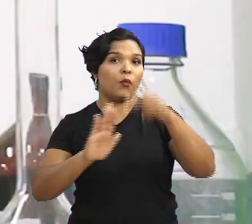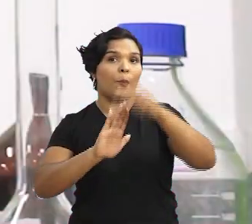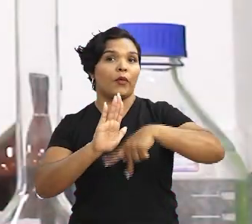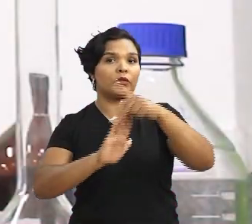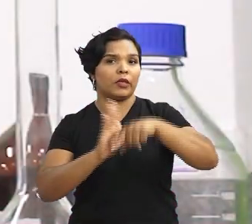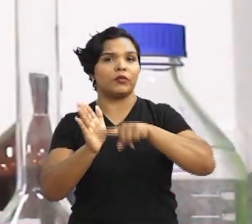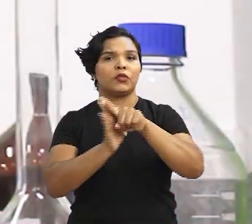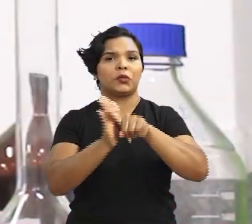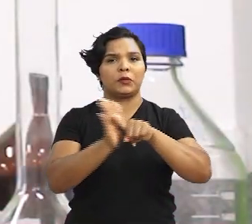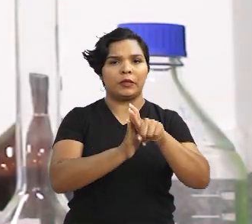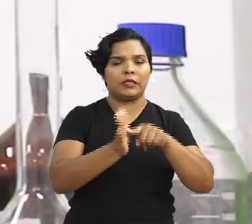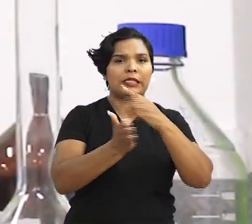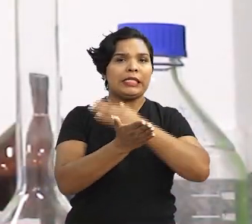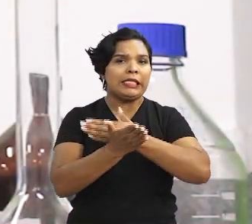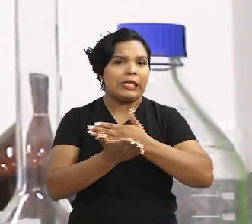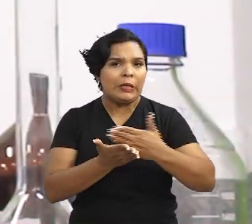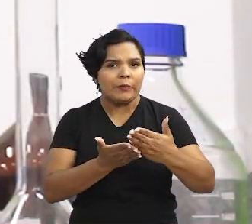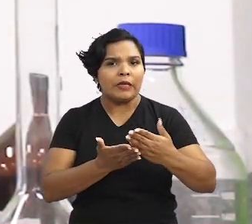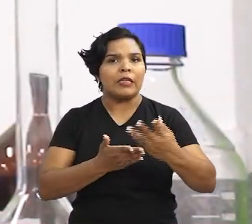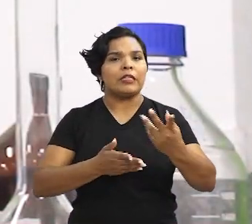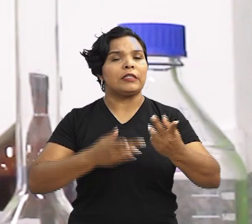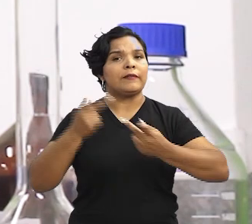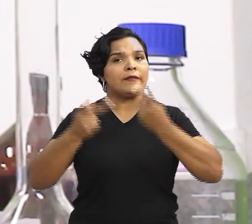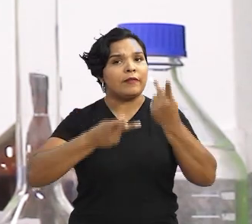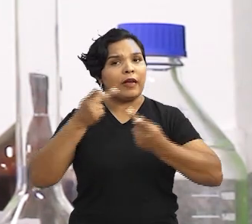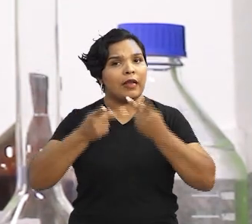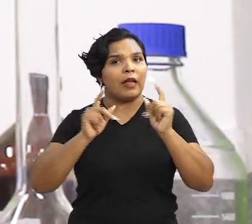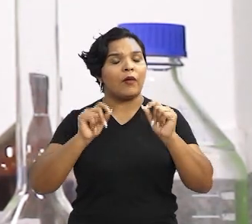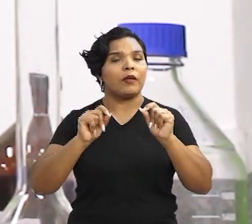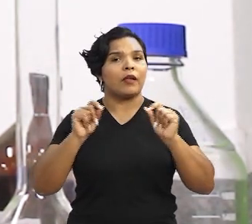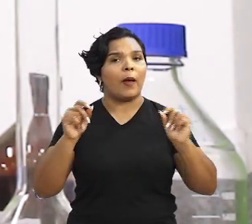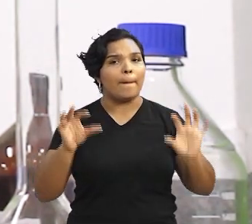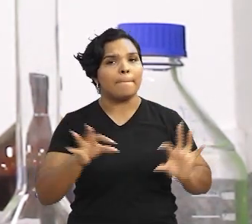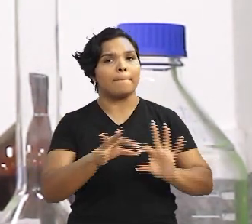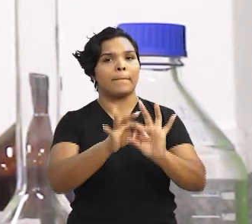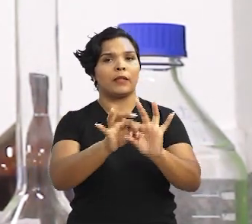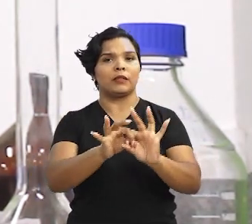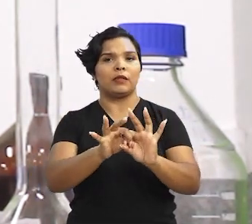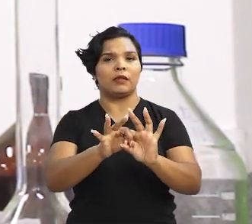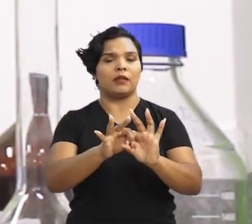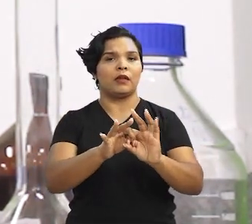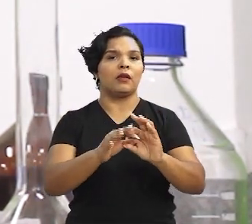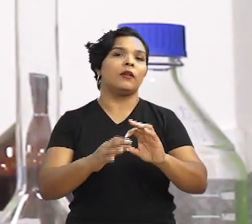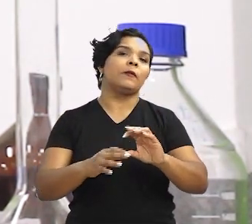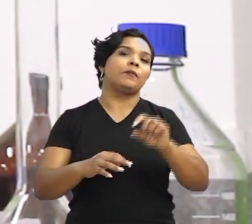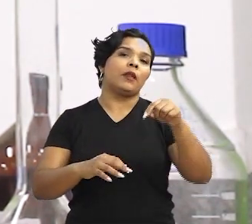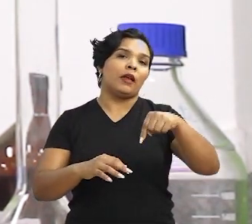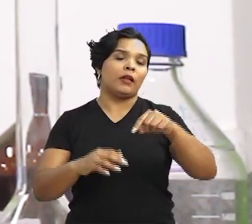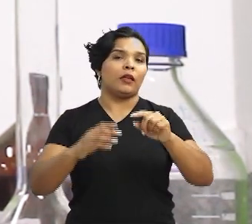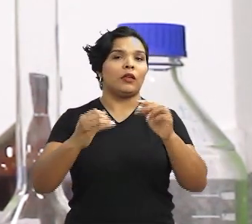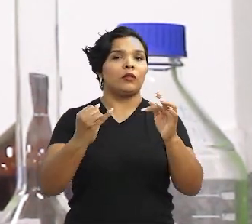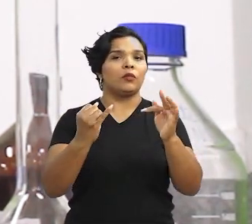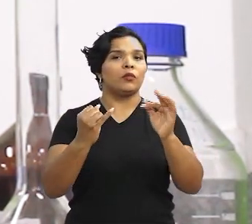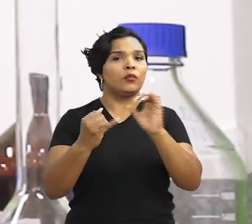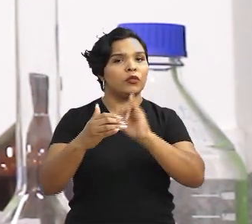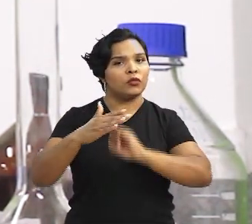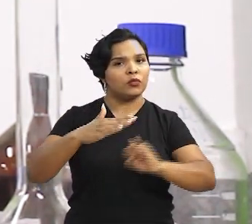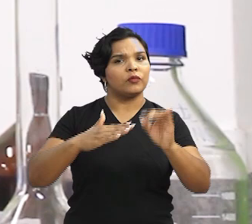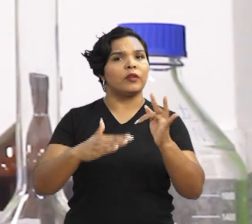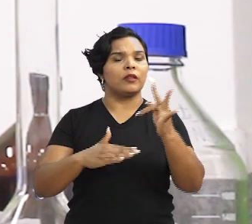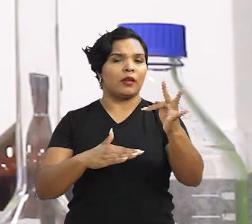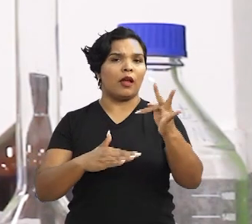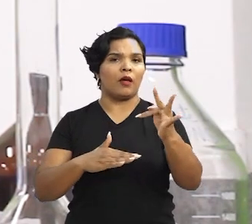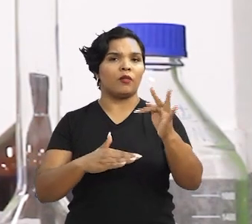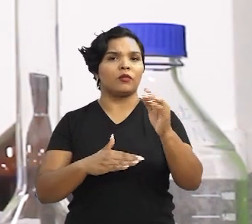É um projeto de pesquisa. Eu acho que inicialmente a gente precisa falar que é uma parceria nossa aqui do Instituto Federal de Alagoas, do campus